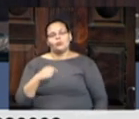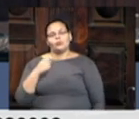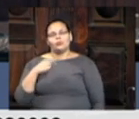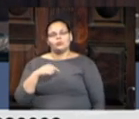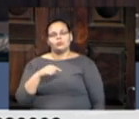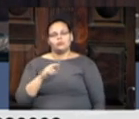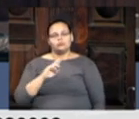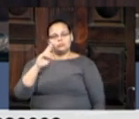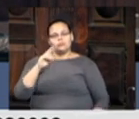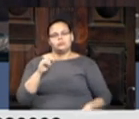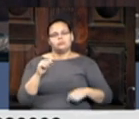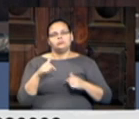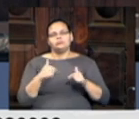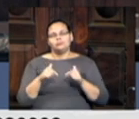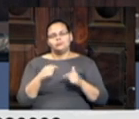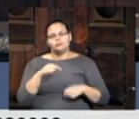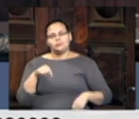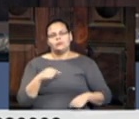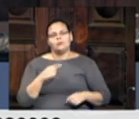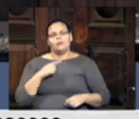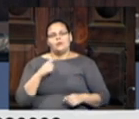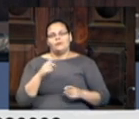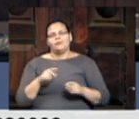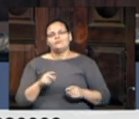teve o veículo metralhado.